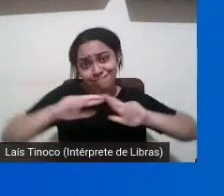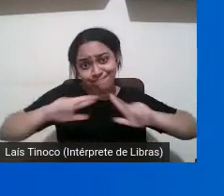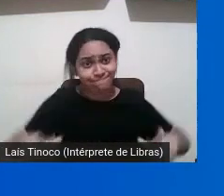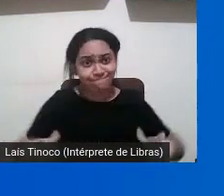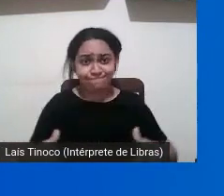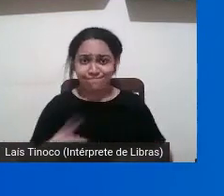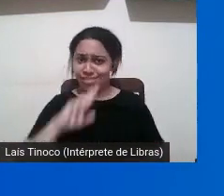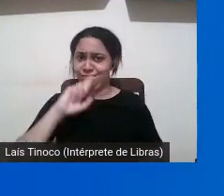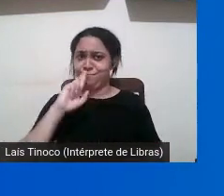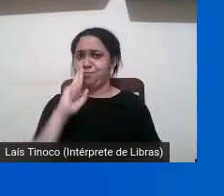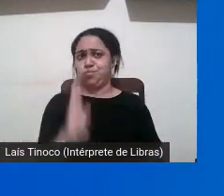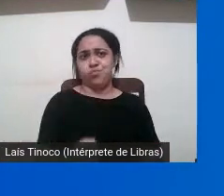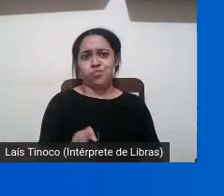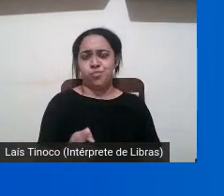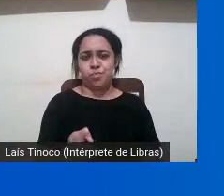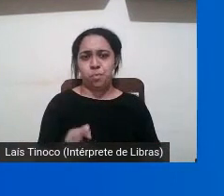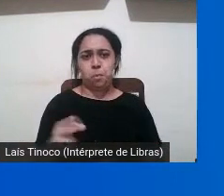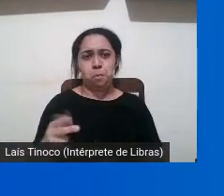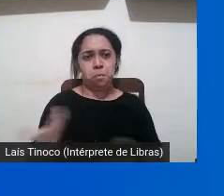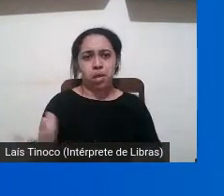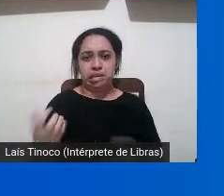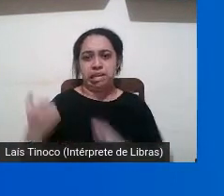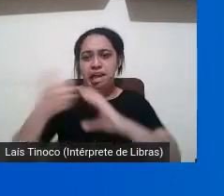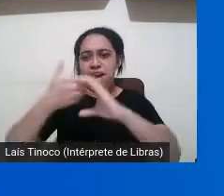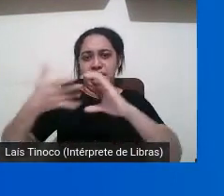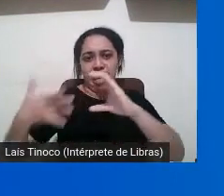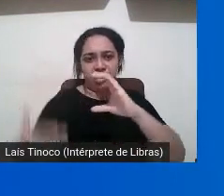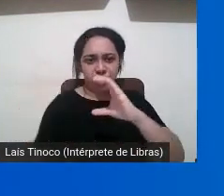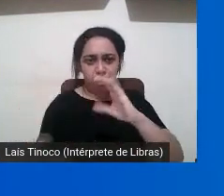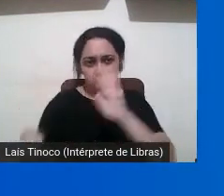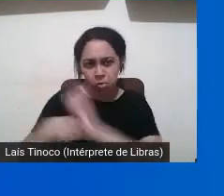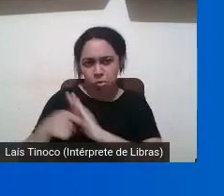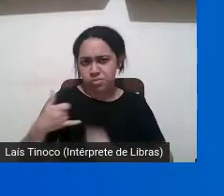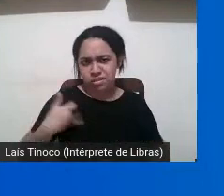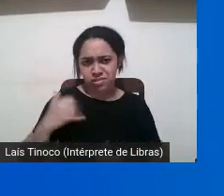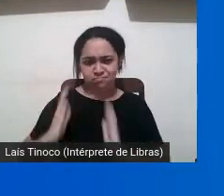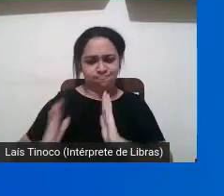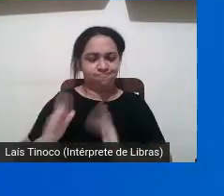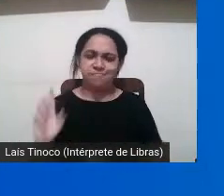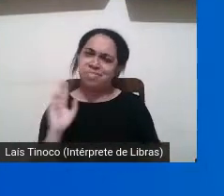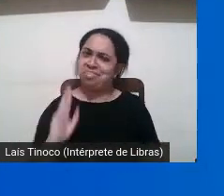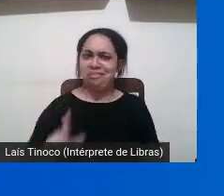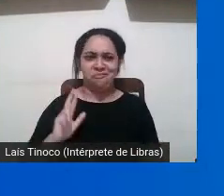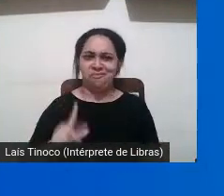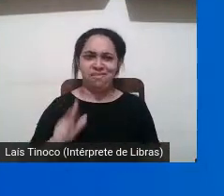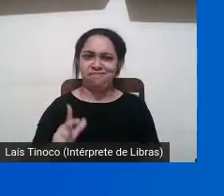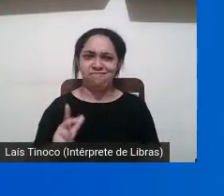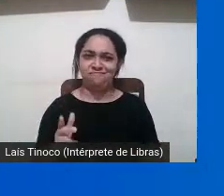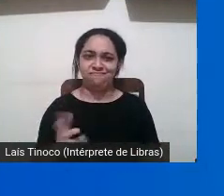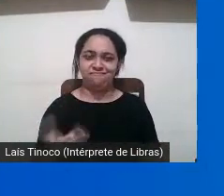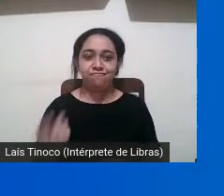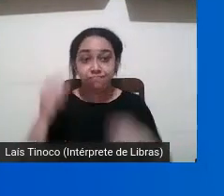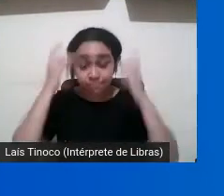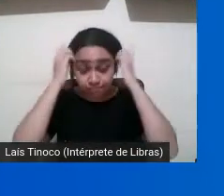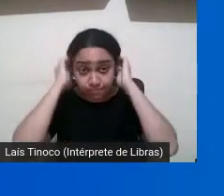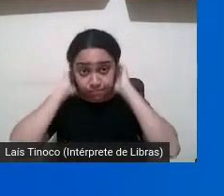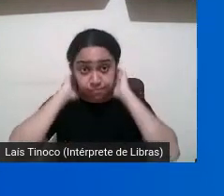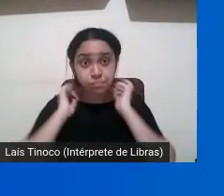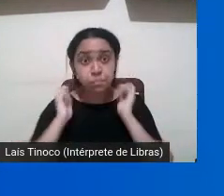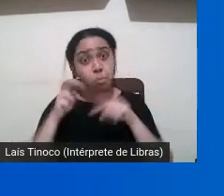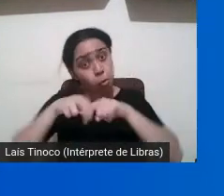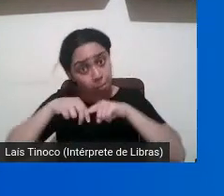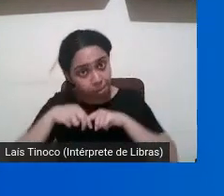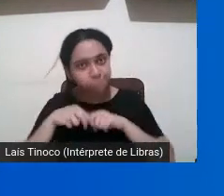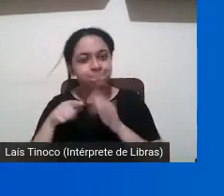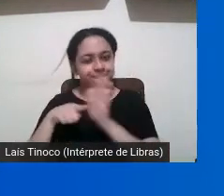exclusivamente pelas características de uma determinada idade né Então a partir dessa constatação né ele